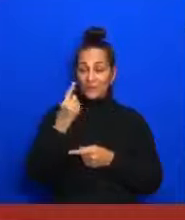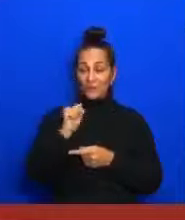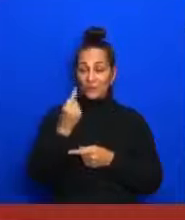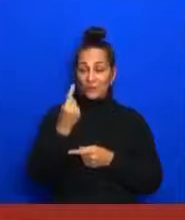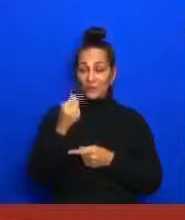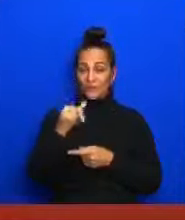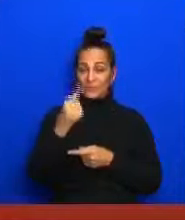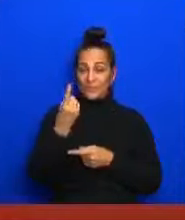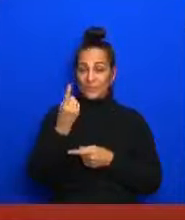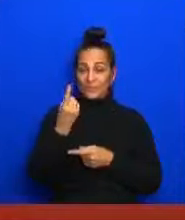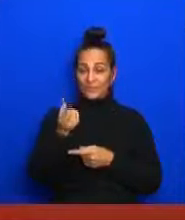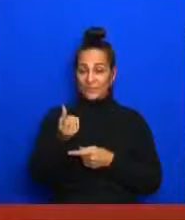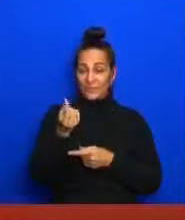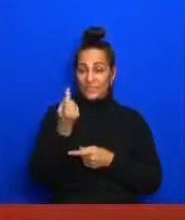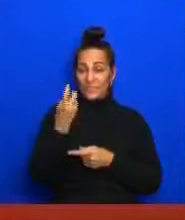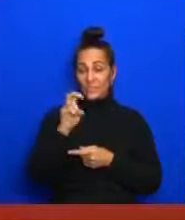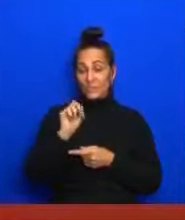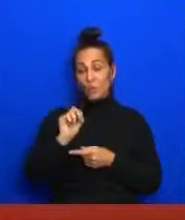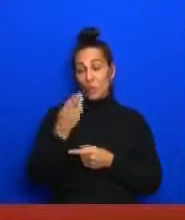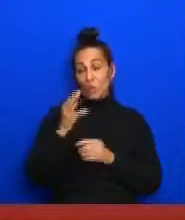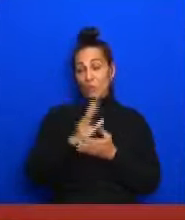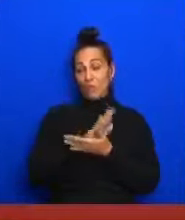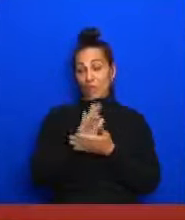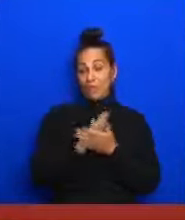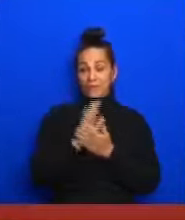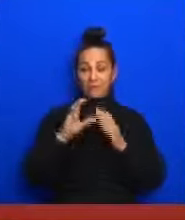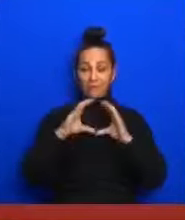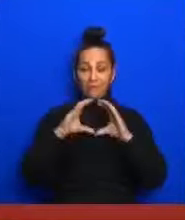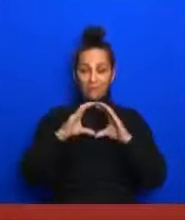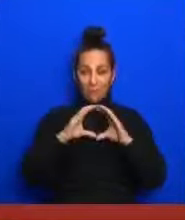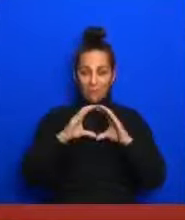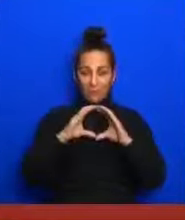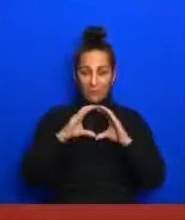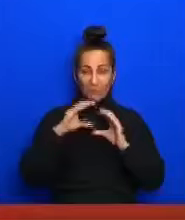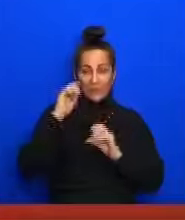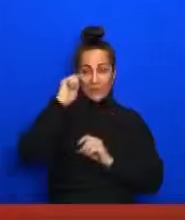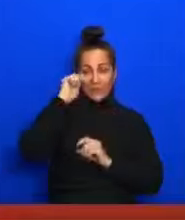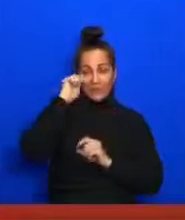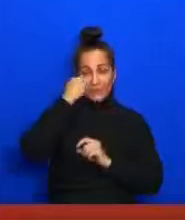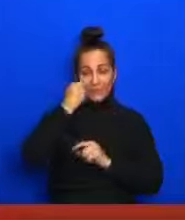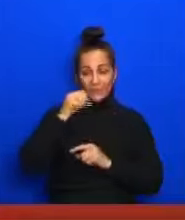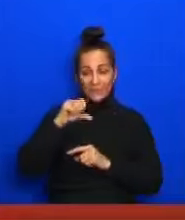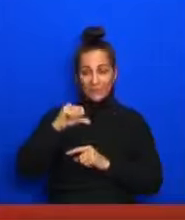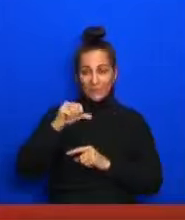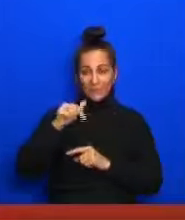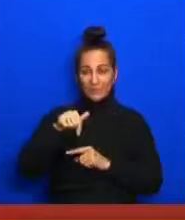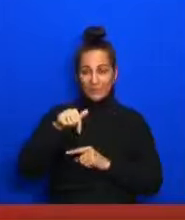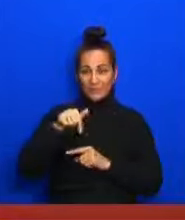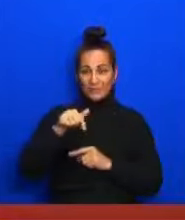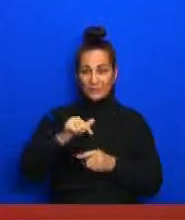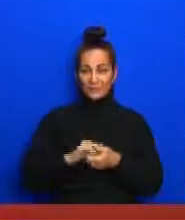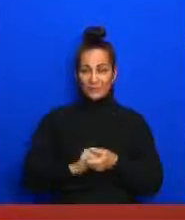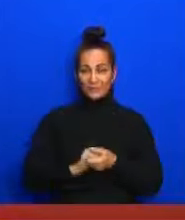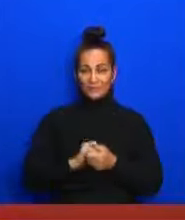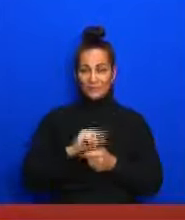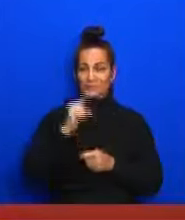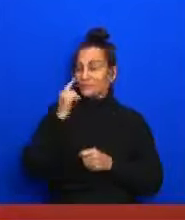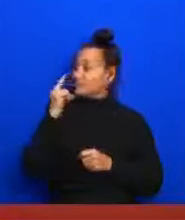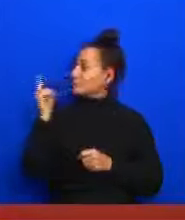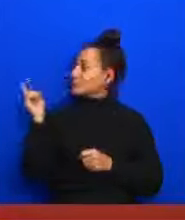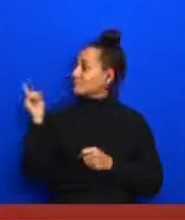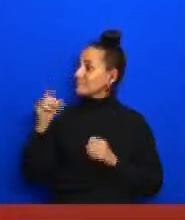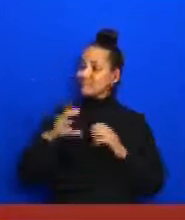17, 16, 15 ou nenhum número. Bola preta, 97. Preta, 97. Mais uma